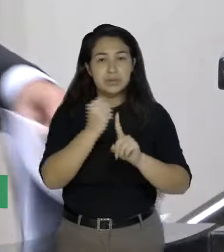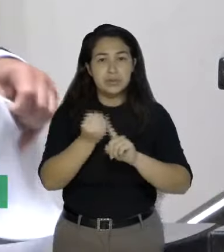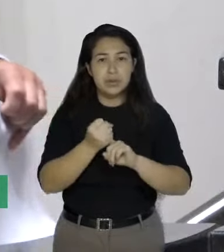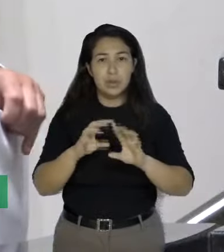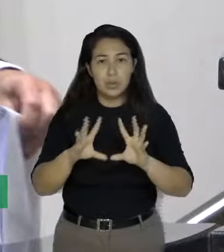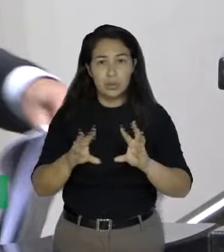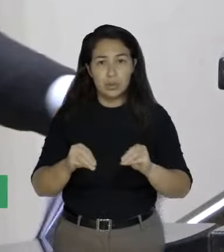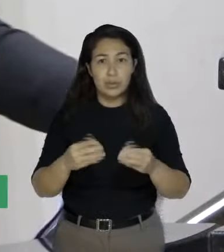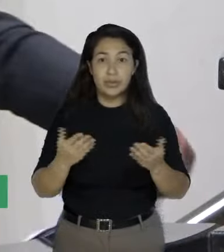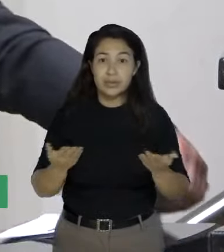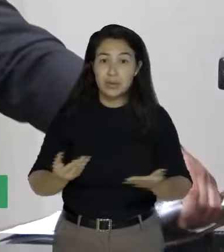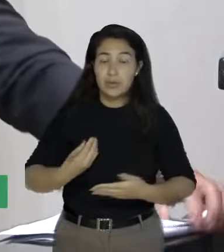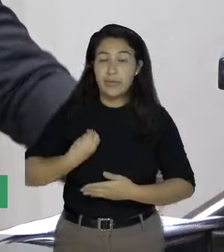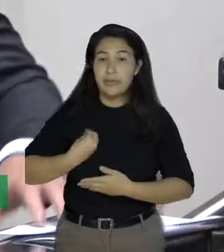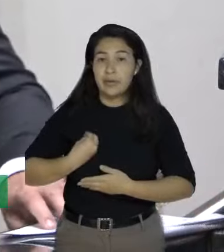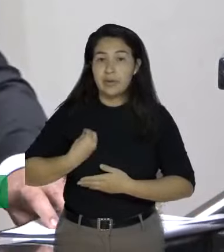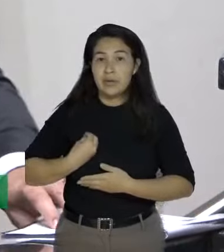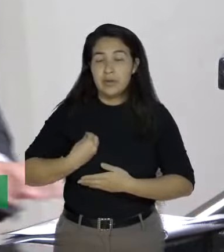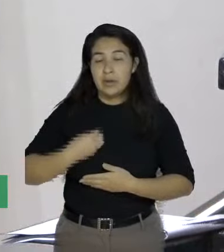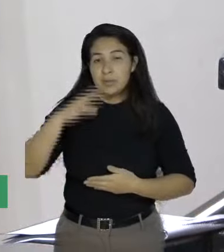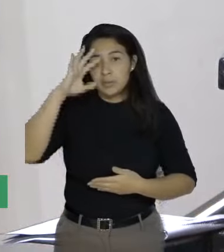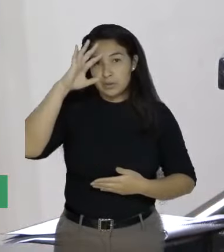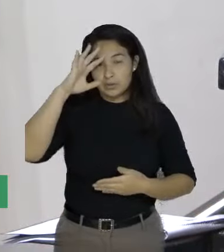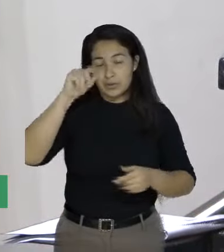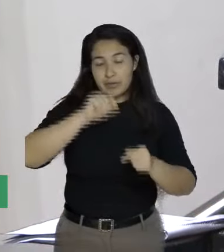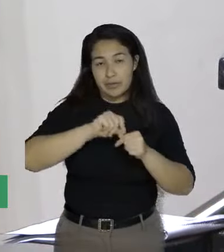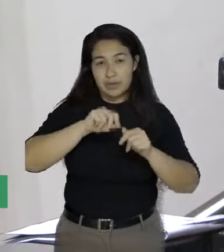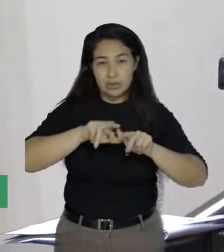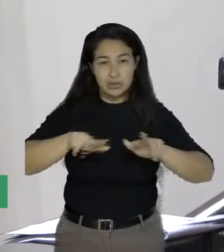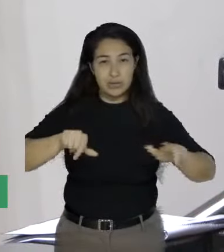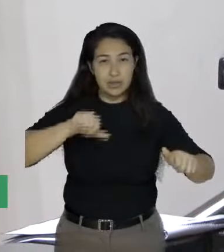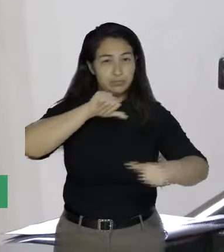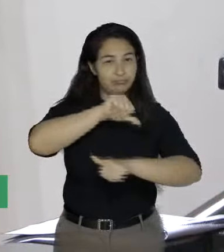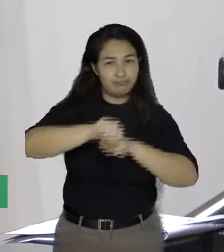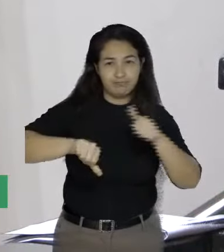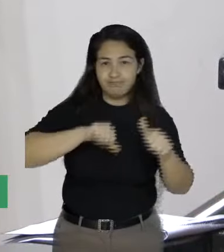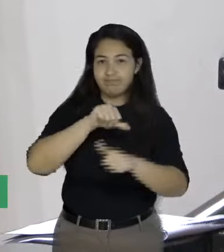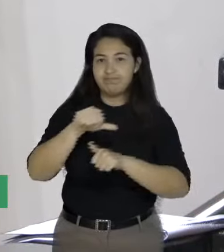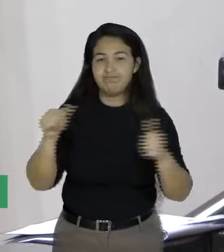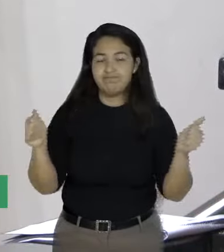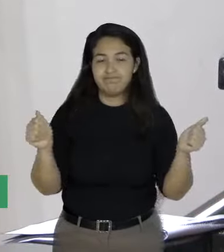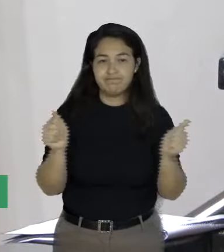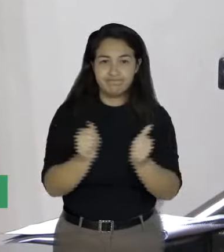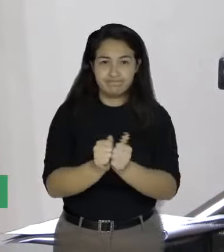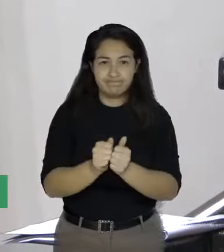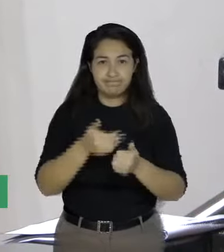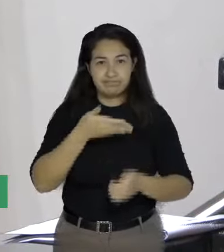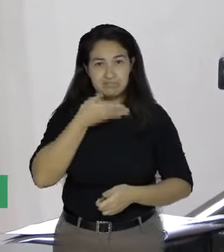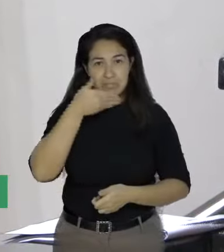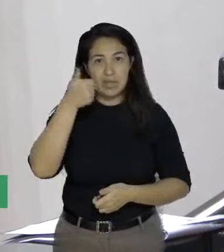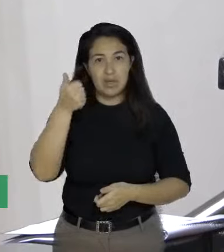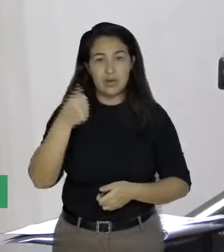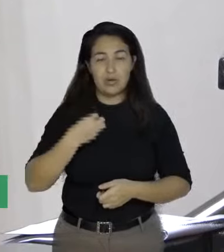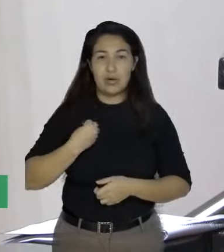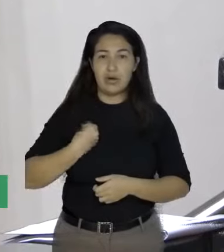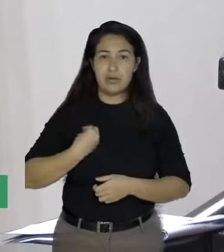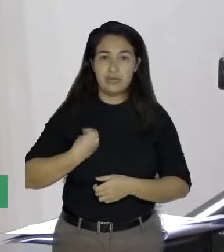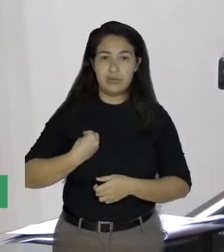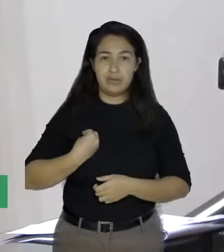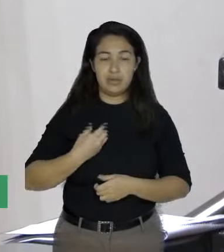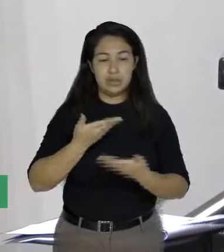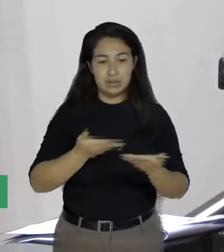vivemos realizamos e transformamos juntos para melhor a vida do